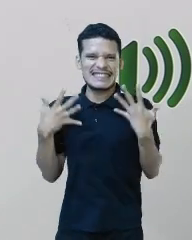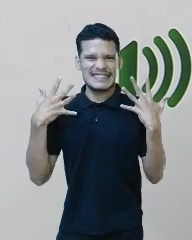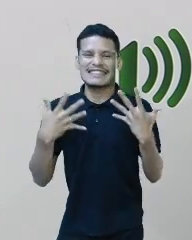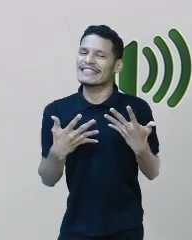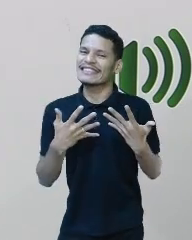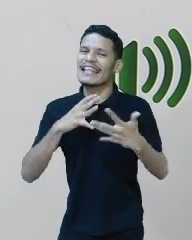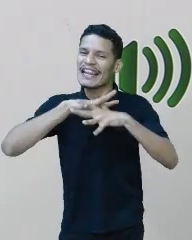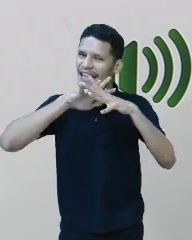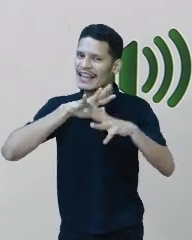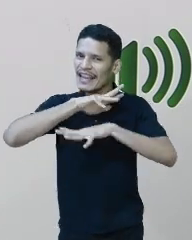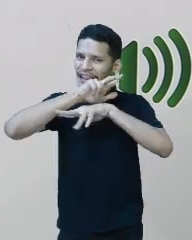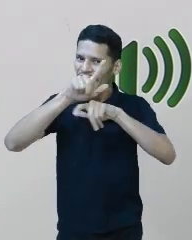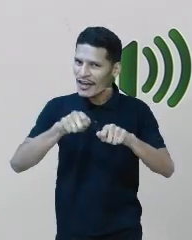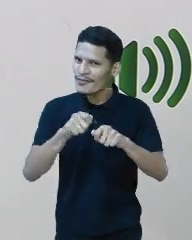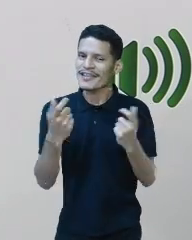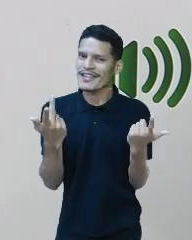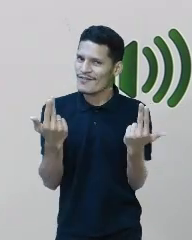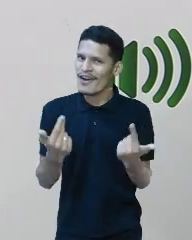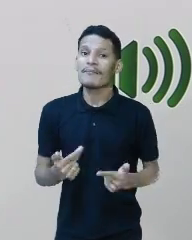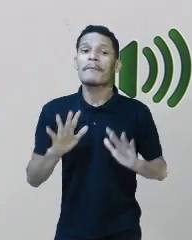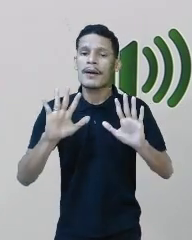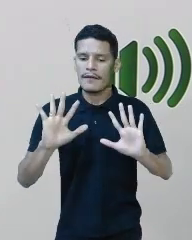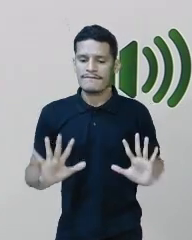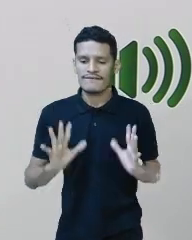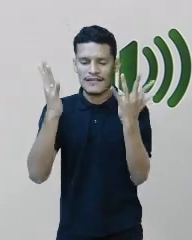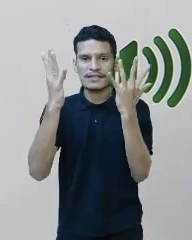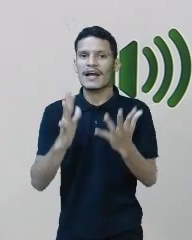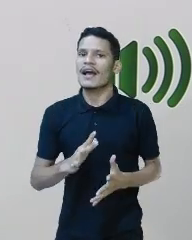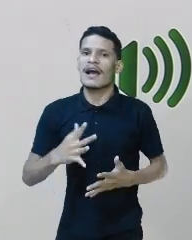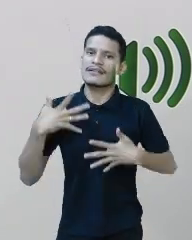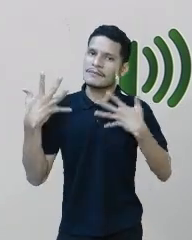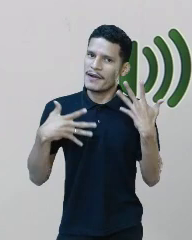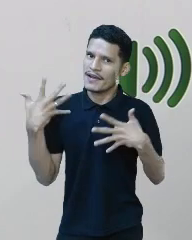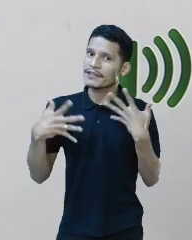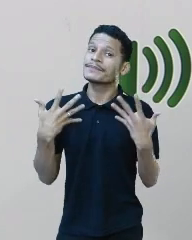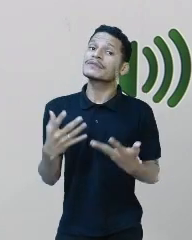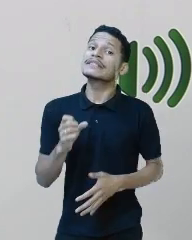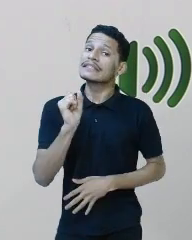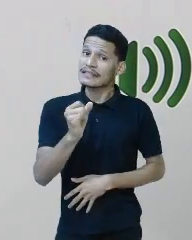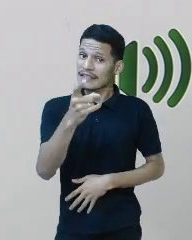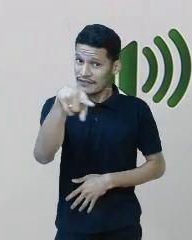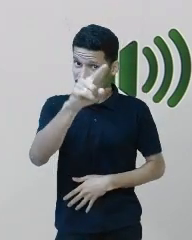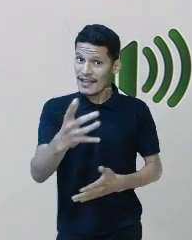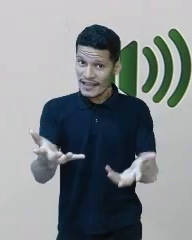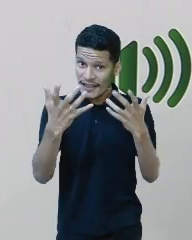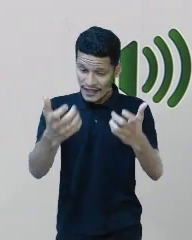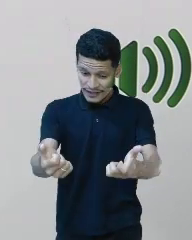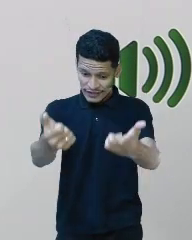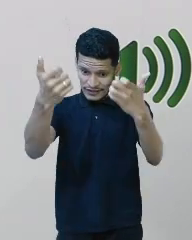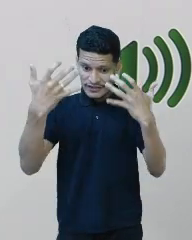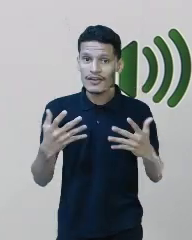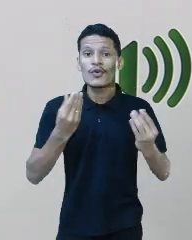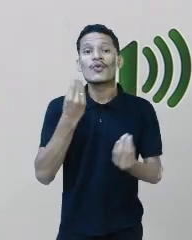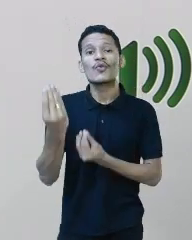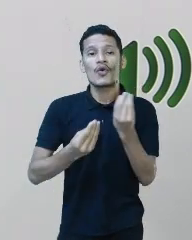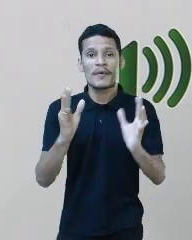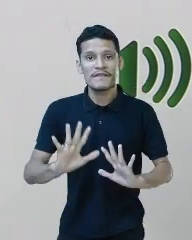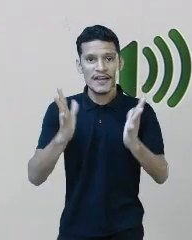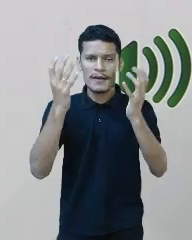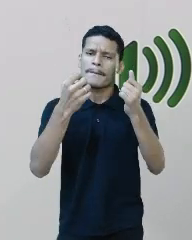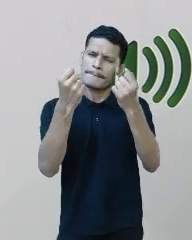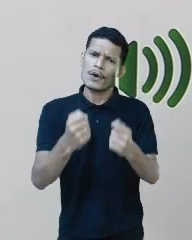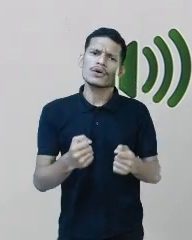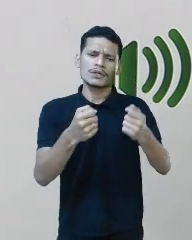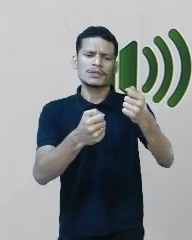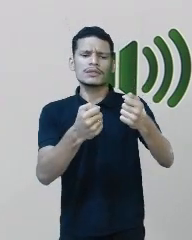leão foi assim e foi uma festa muito animada. Se você quiser compartilhar com a gente, pode compartilhar lá no chat também do YouTube,